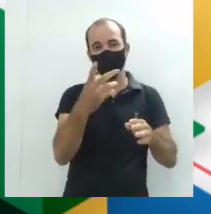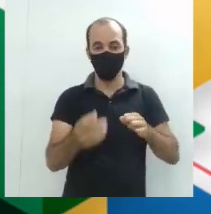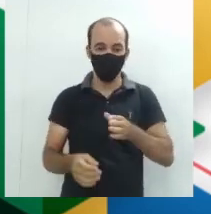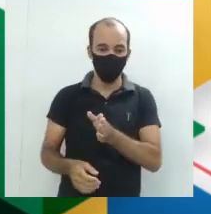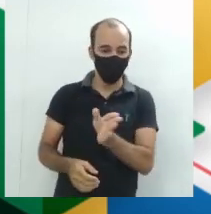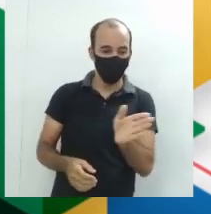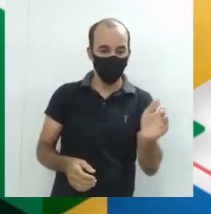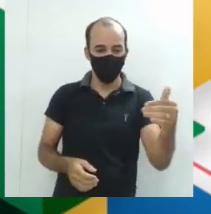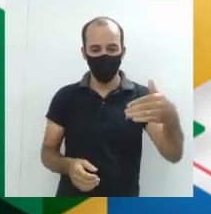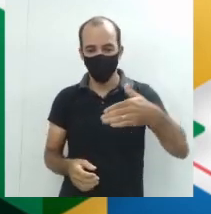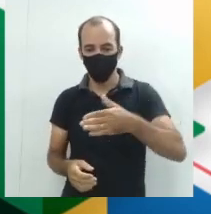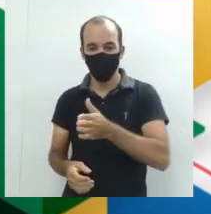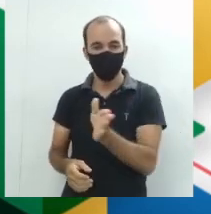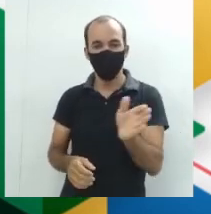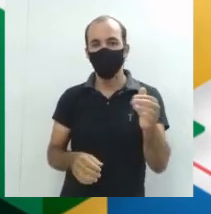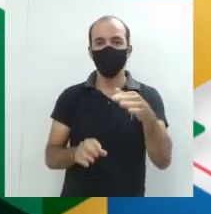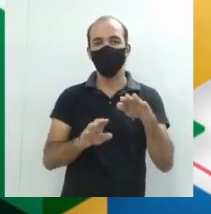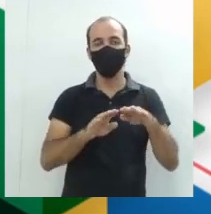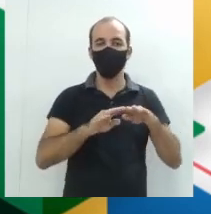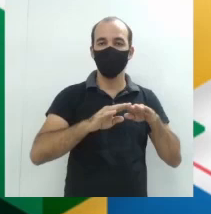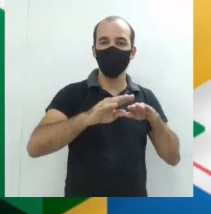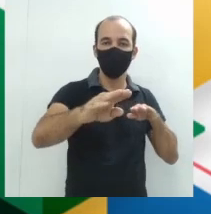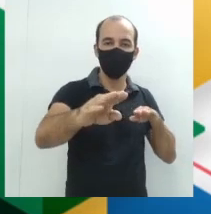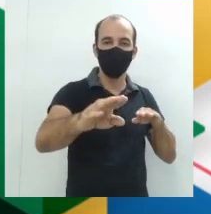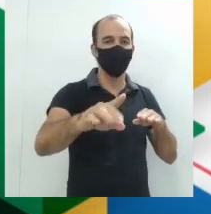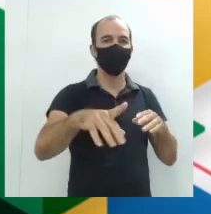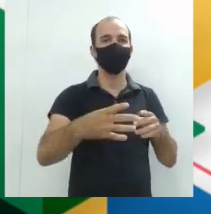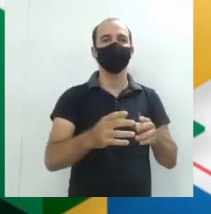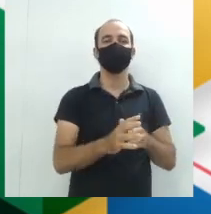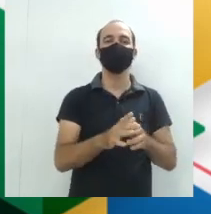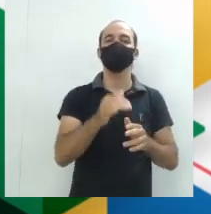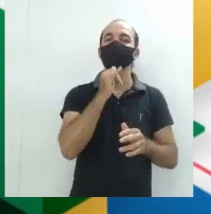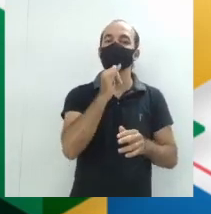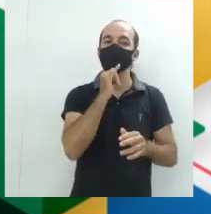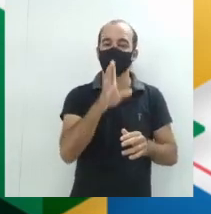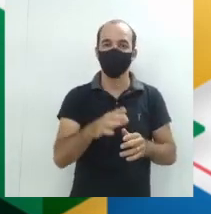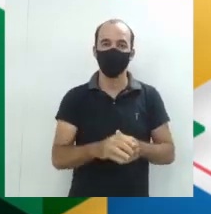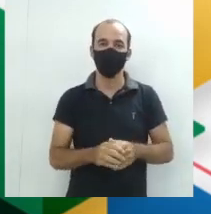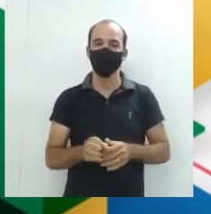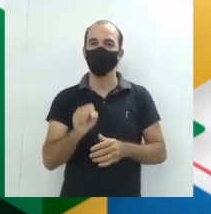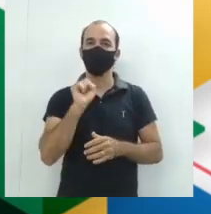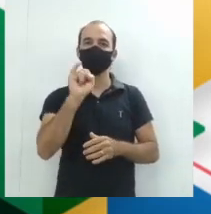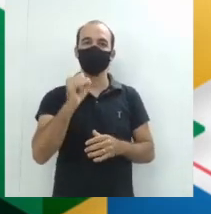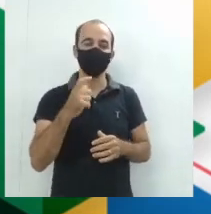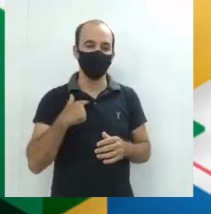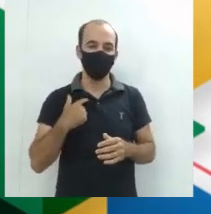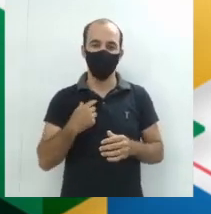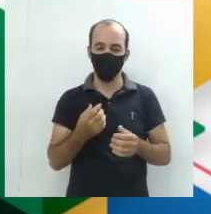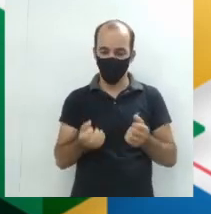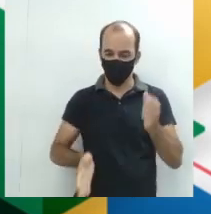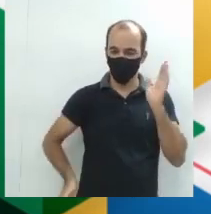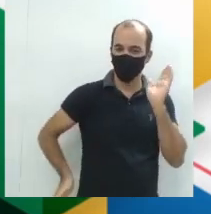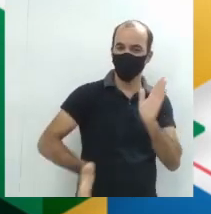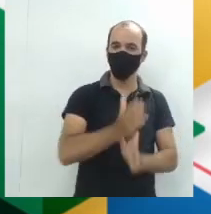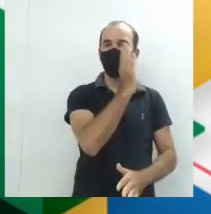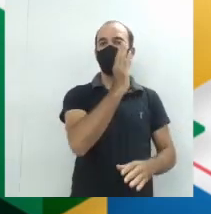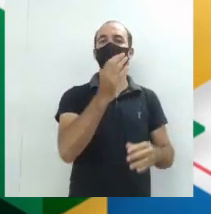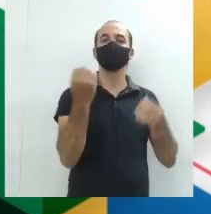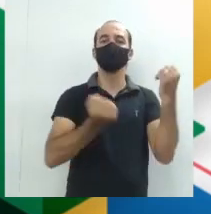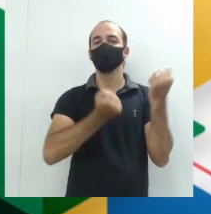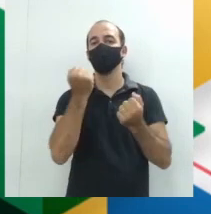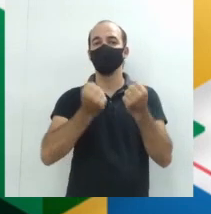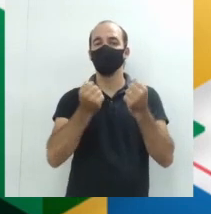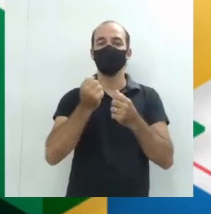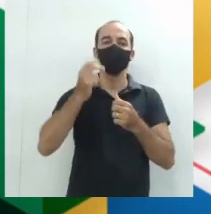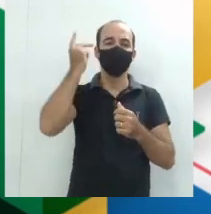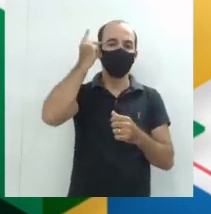é menor do que a distância escalar. Por exemplo, você vai daqui para São Paulo. Você sai